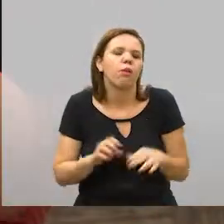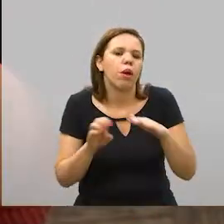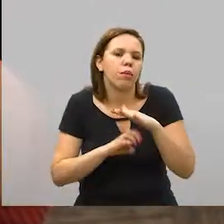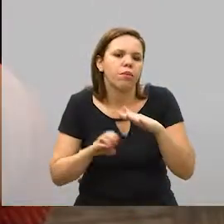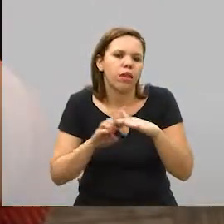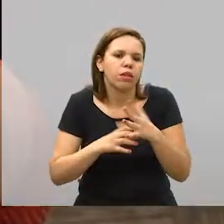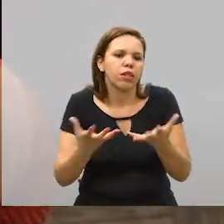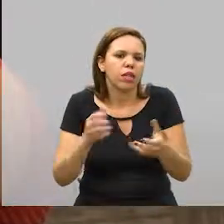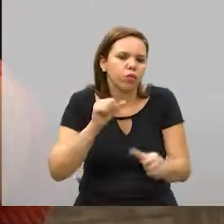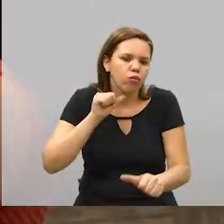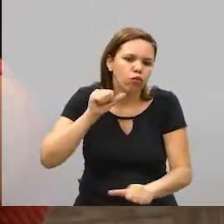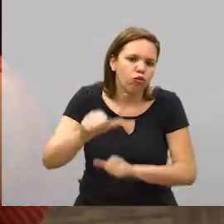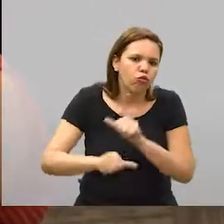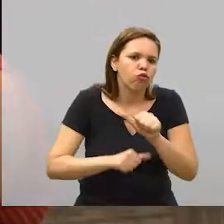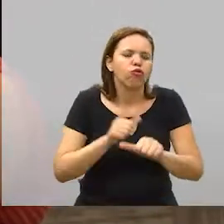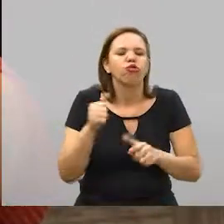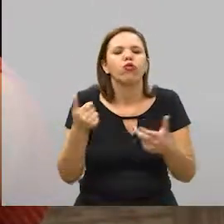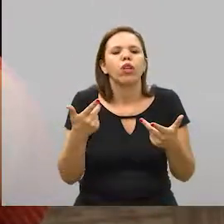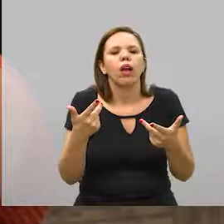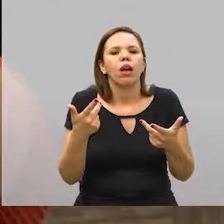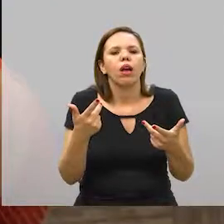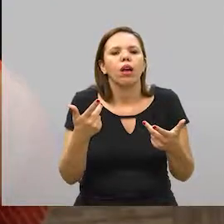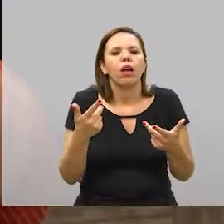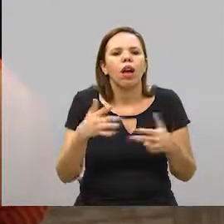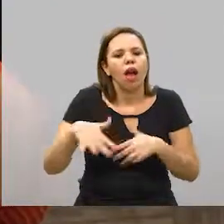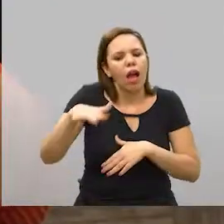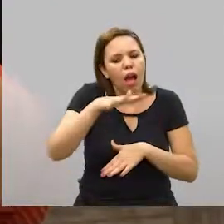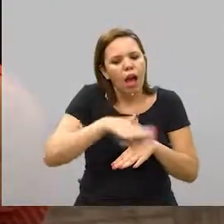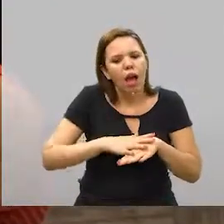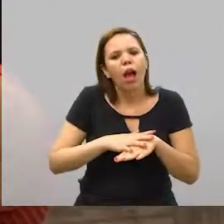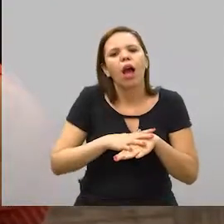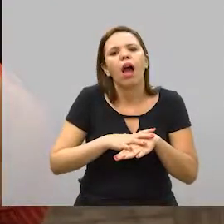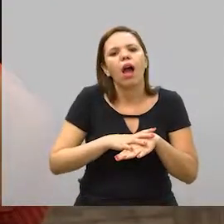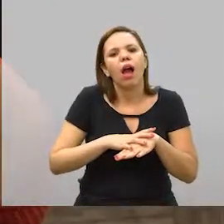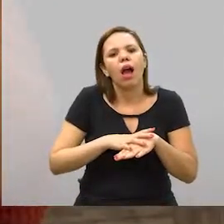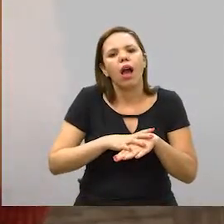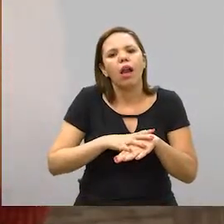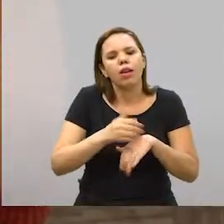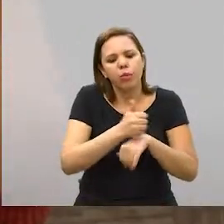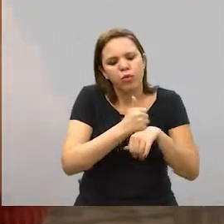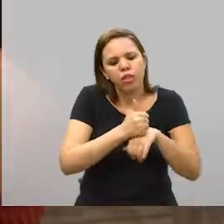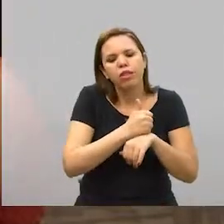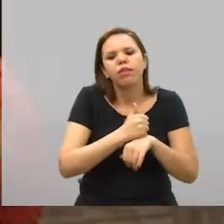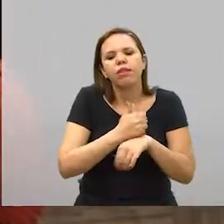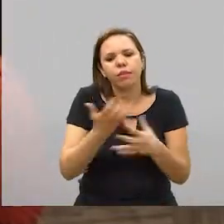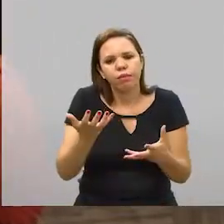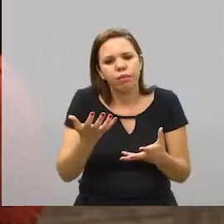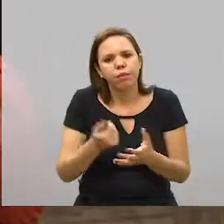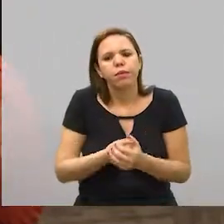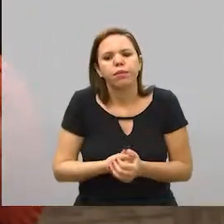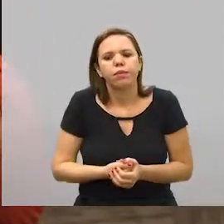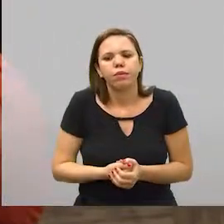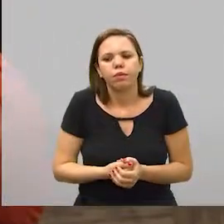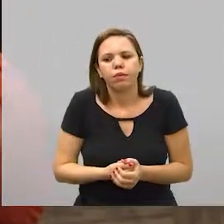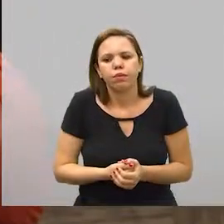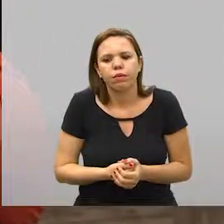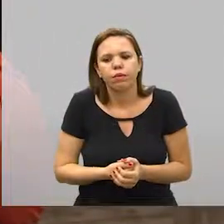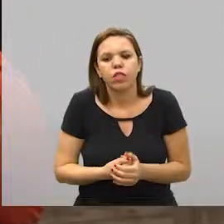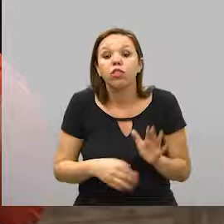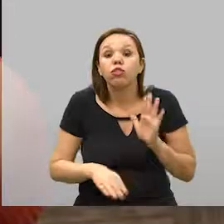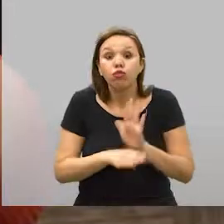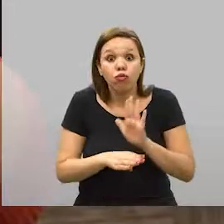uma empresa e querem mudar um pouco o nicho ou mudar o raio de atuação. Então